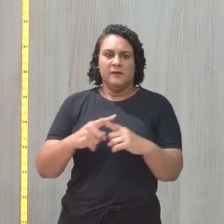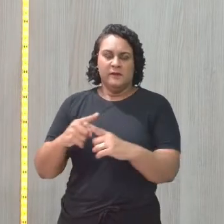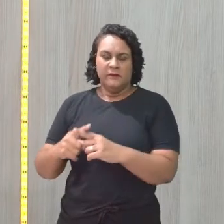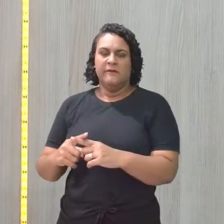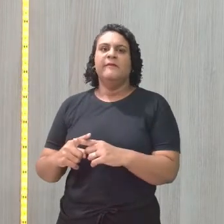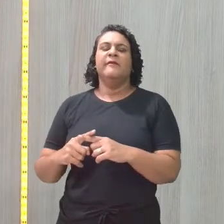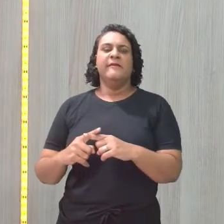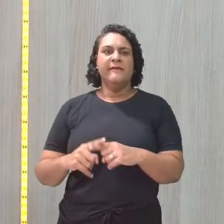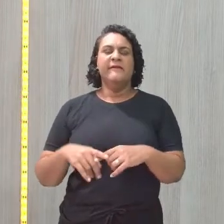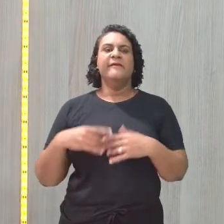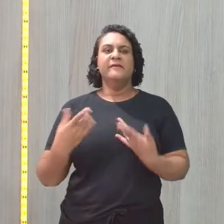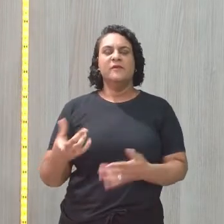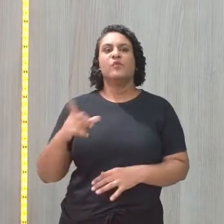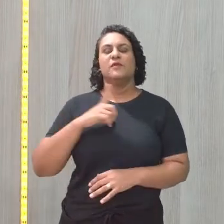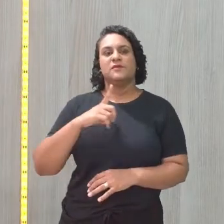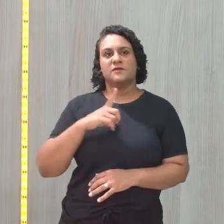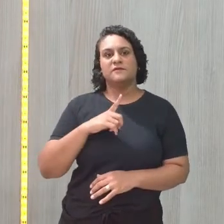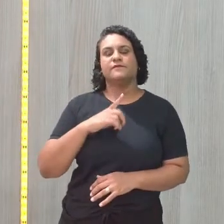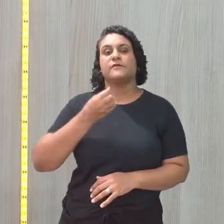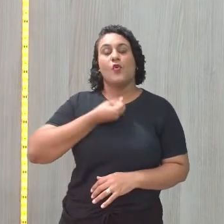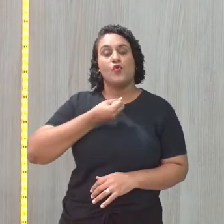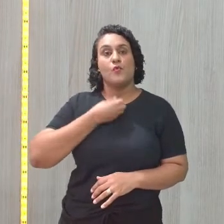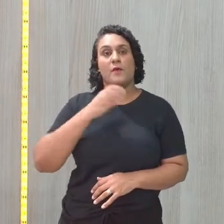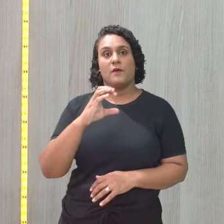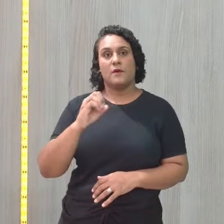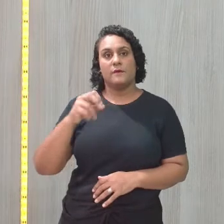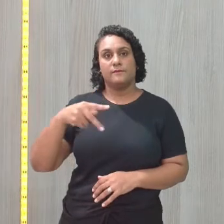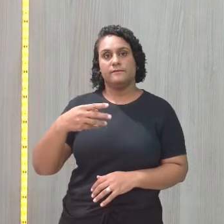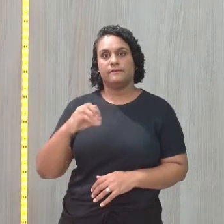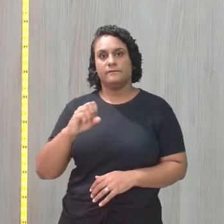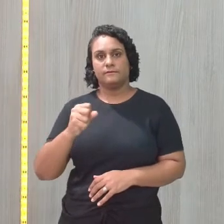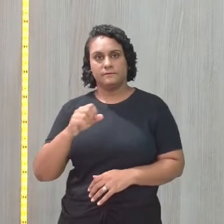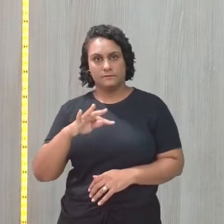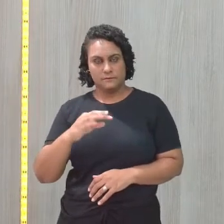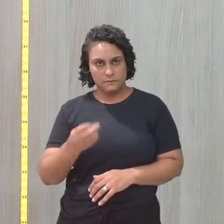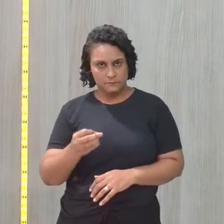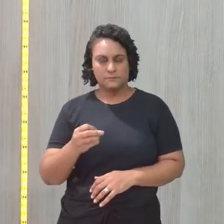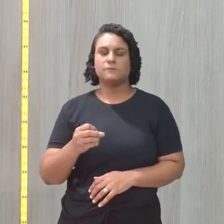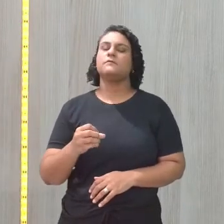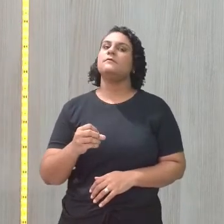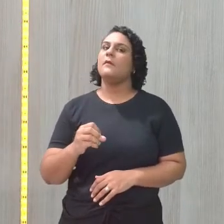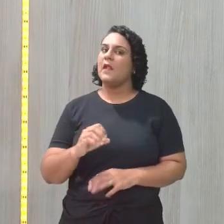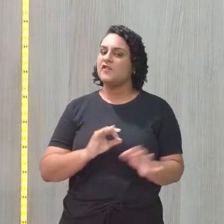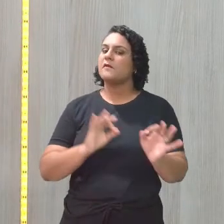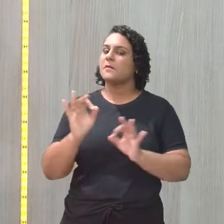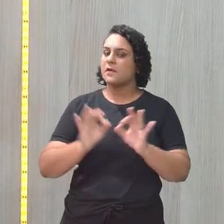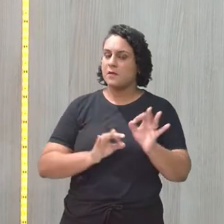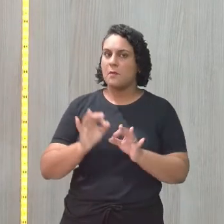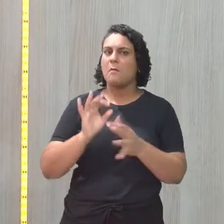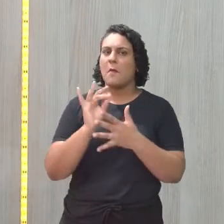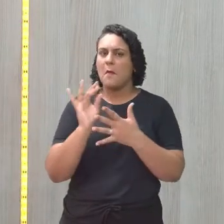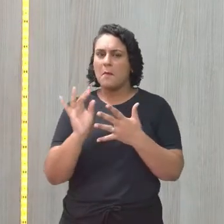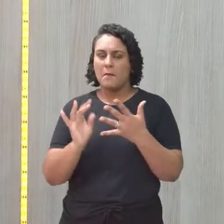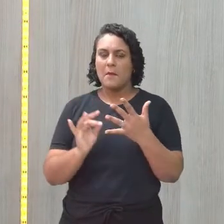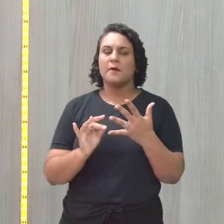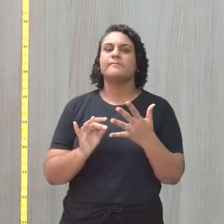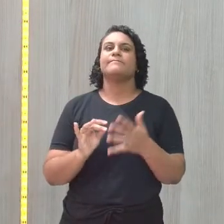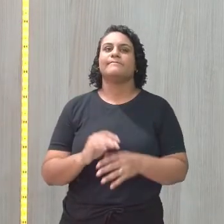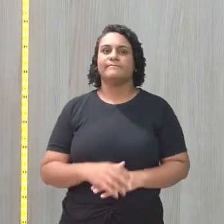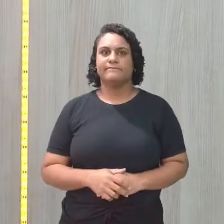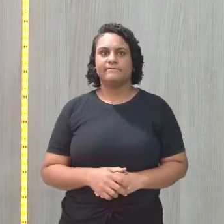número composto, a gente vai separar ele também, certo? Pensa como se fosse uma célula. A gente pega a célula grandona, separa em